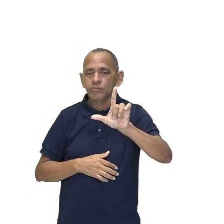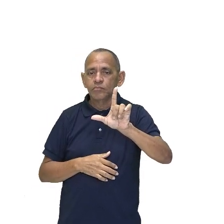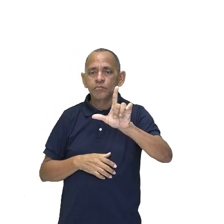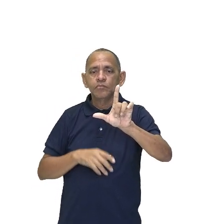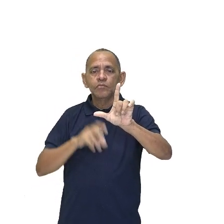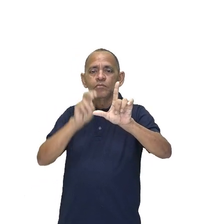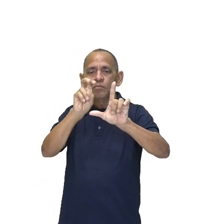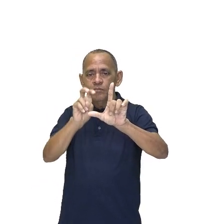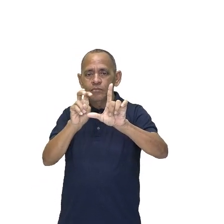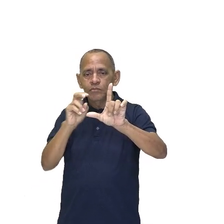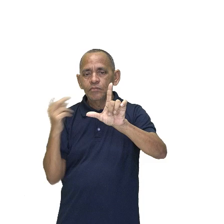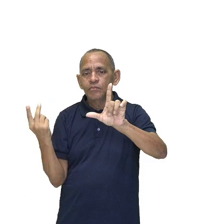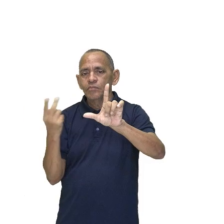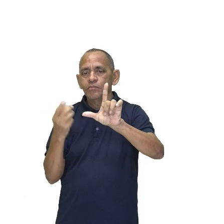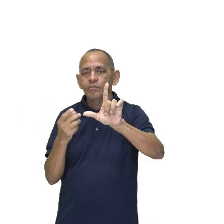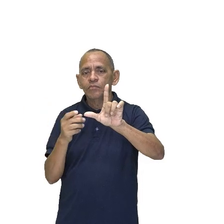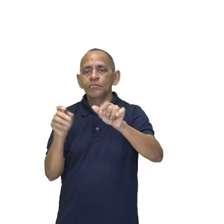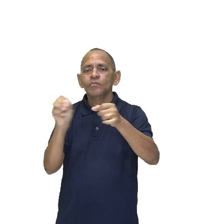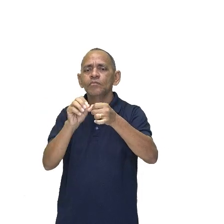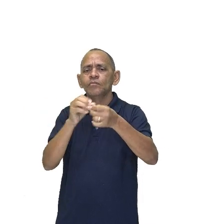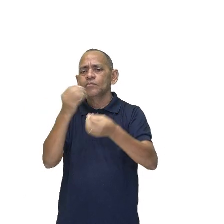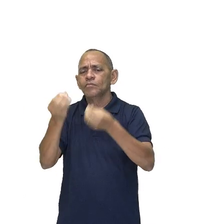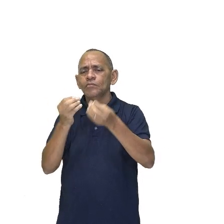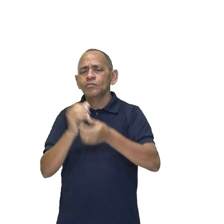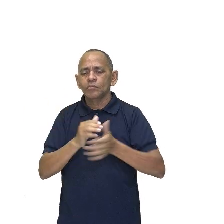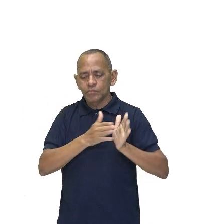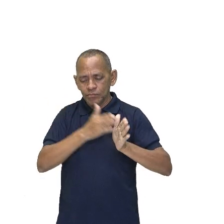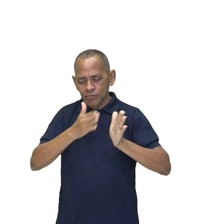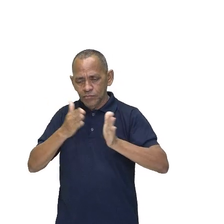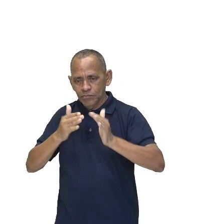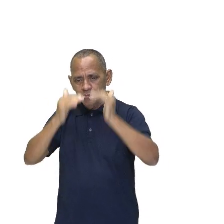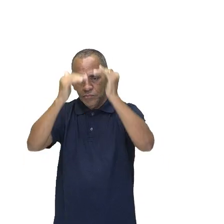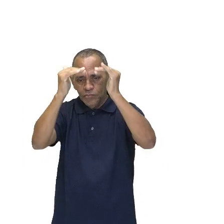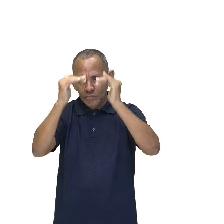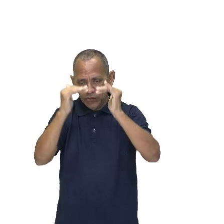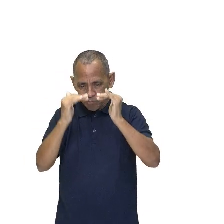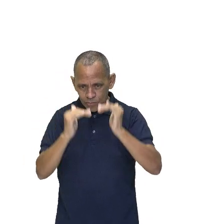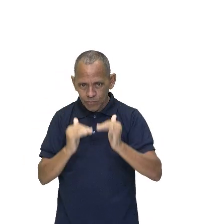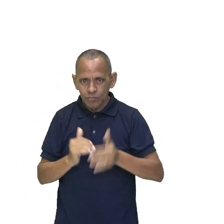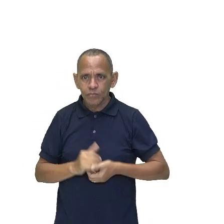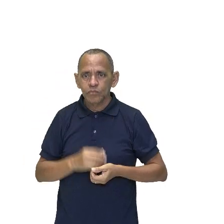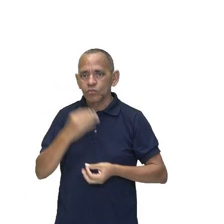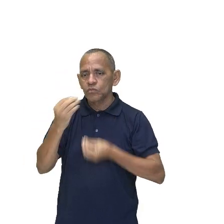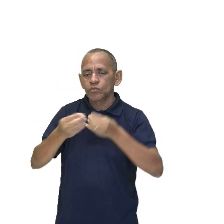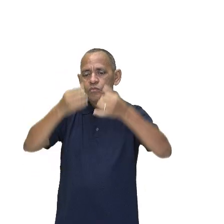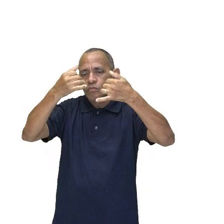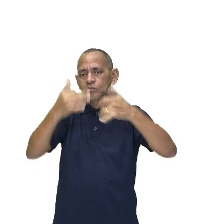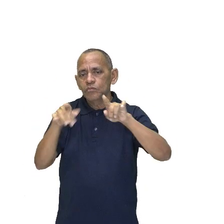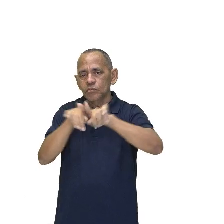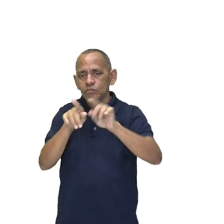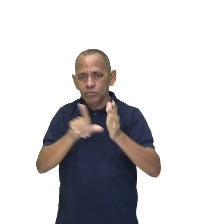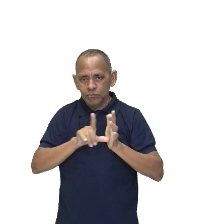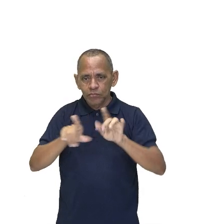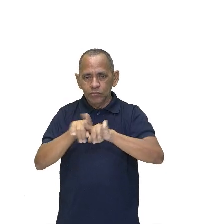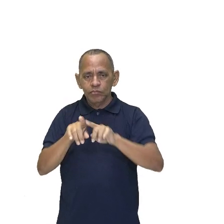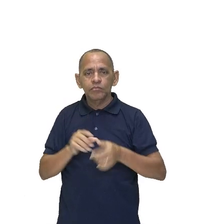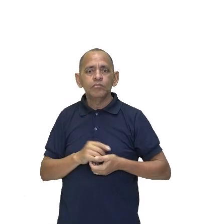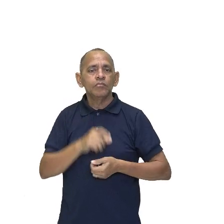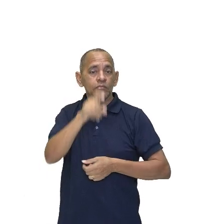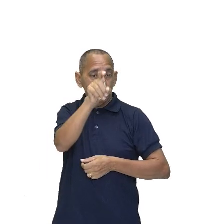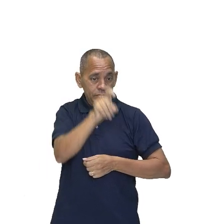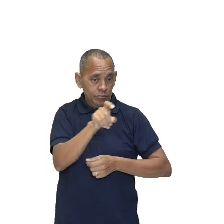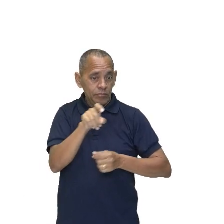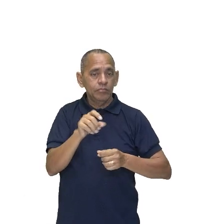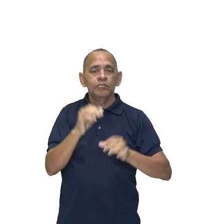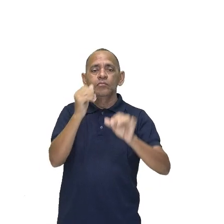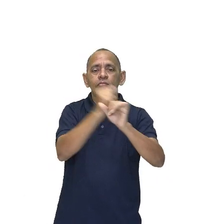aí. O que eu faço, então? Vamos lá resolver linha por linha. Como eu disse que o x é menos 2, então nós vamos aplicar